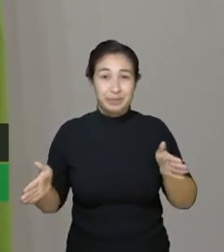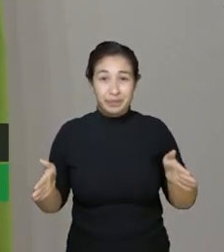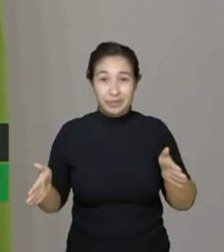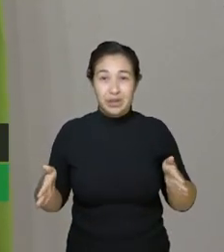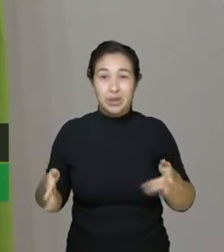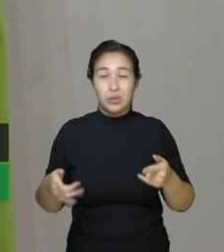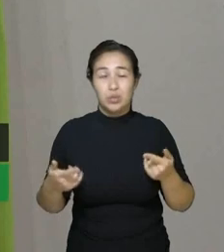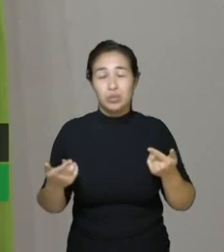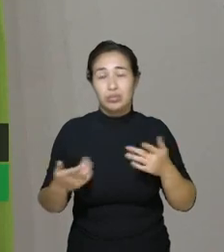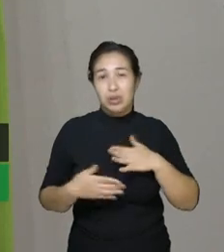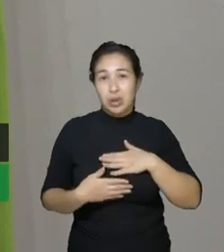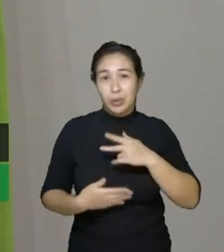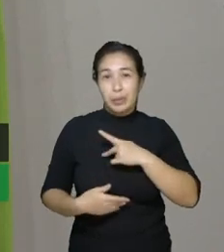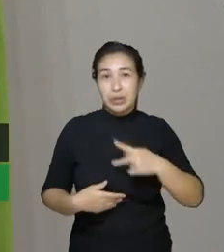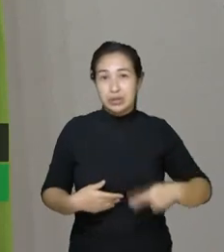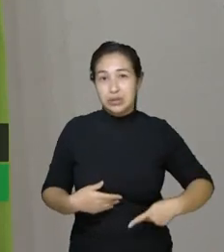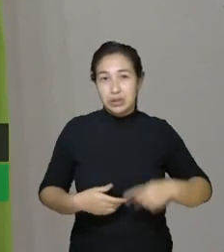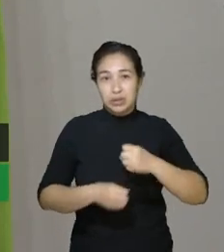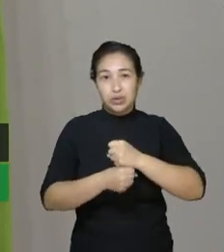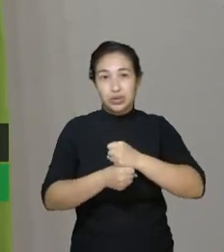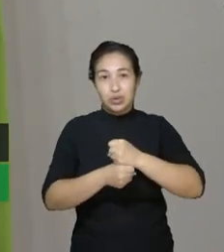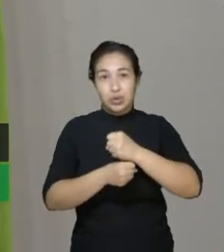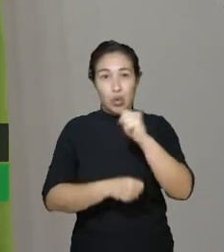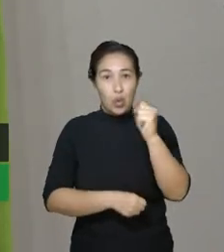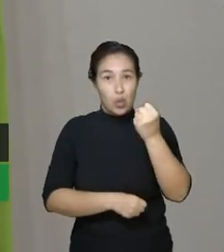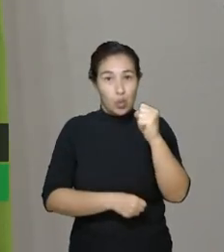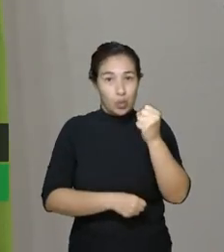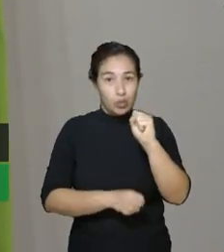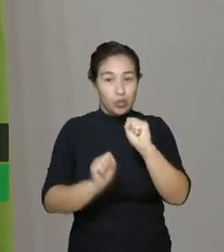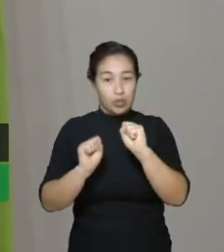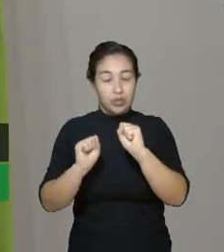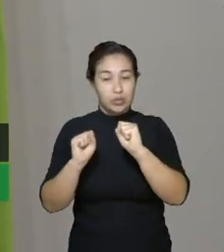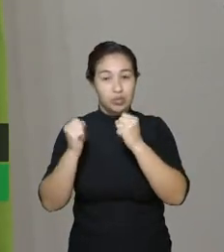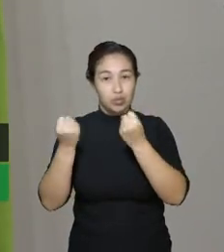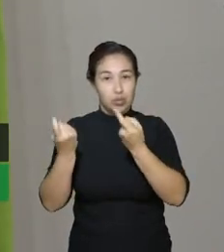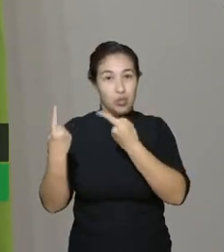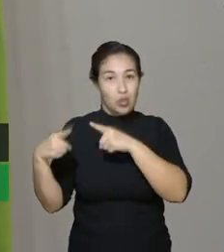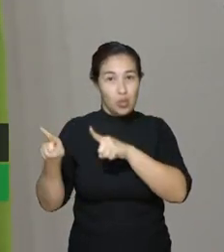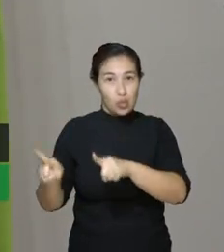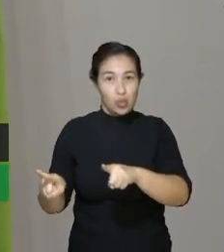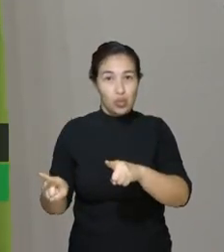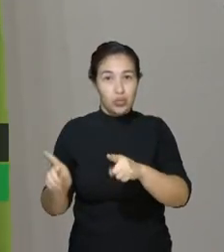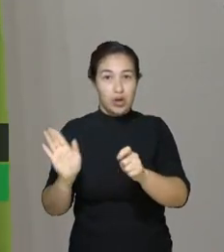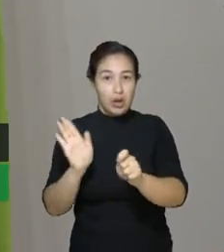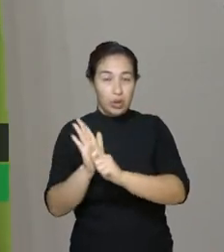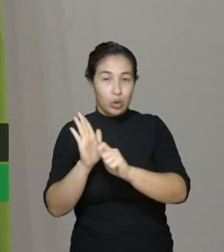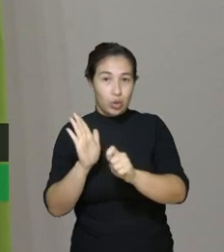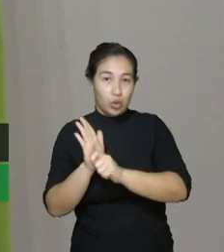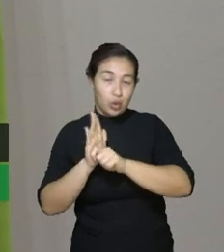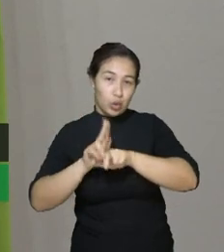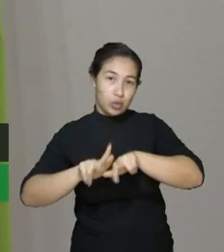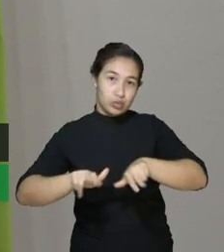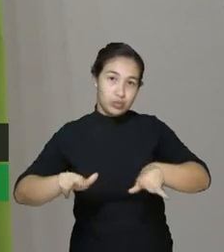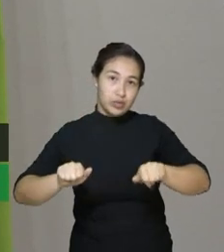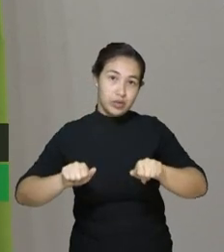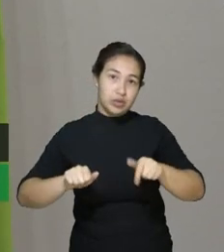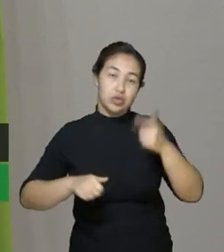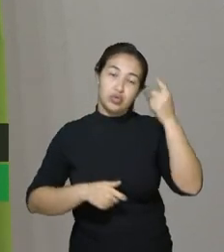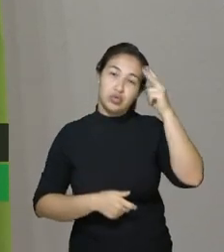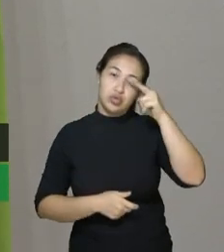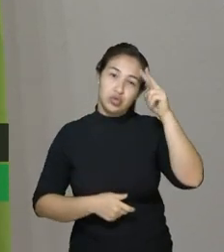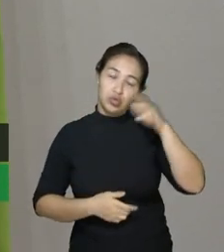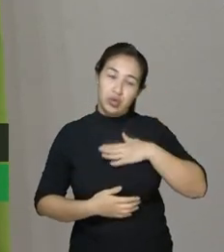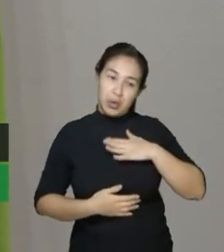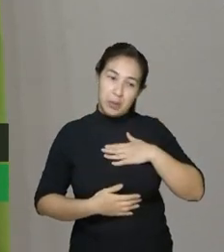como presidente, 8 anos da Comissão de Prevenção e Combate às Drogas, e que deixo aí um legado,